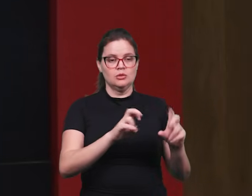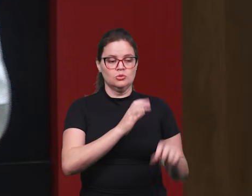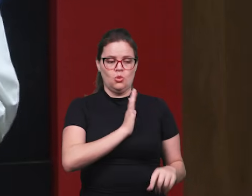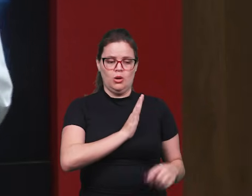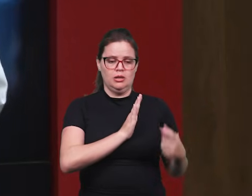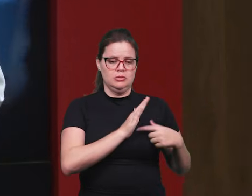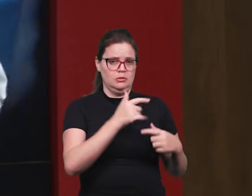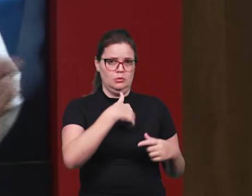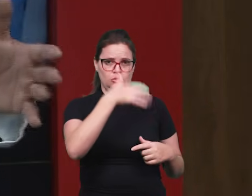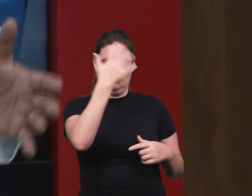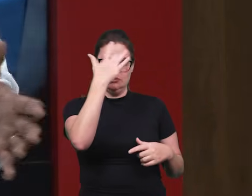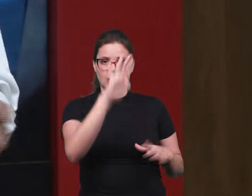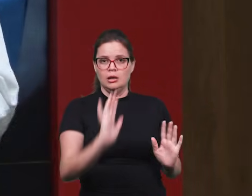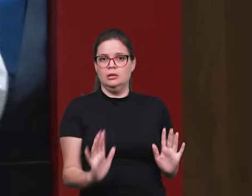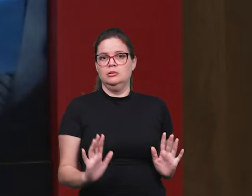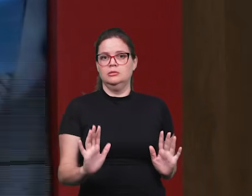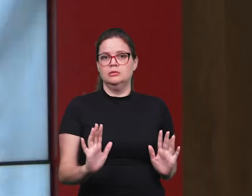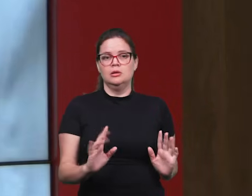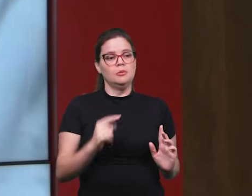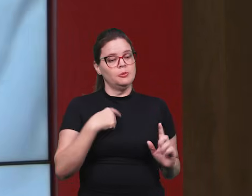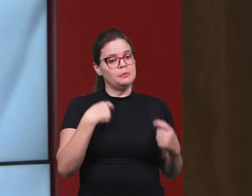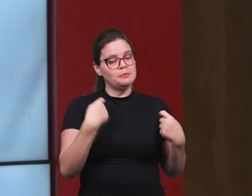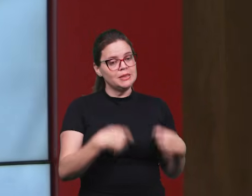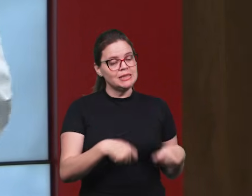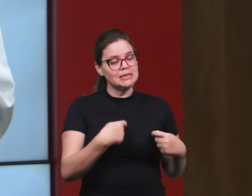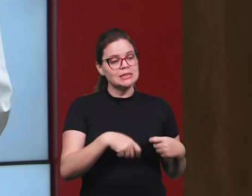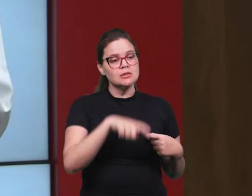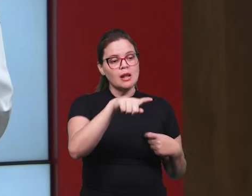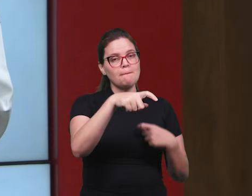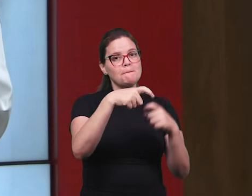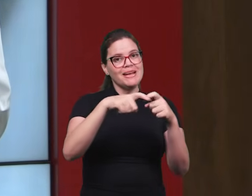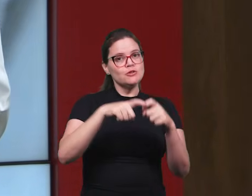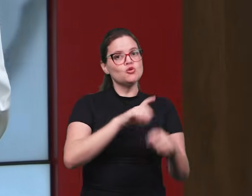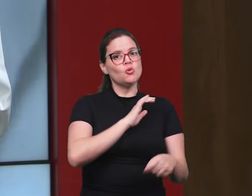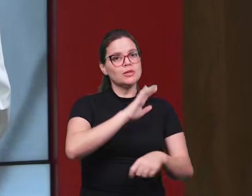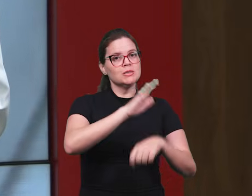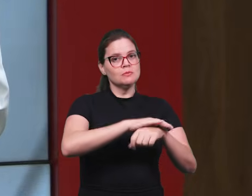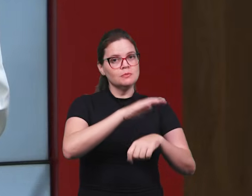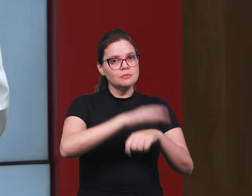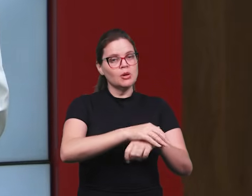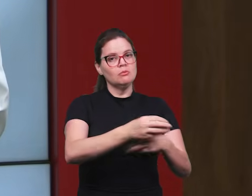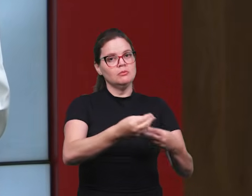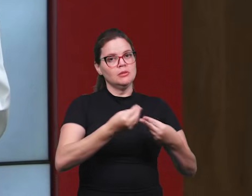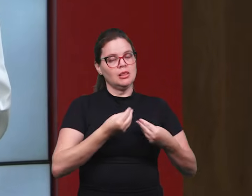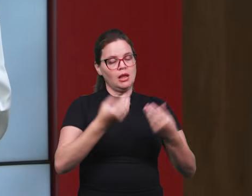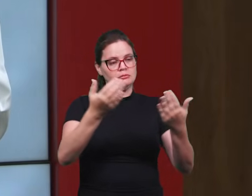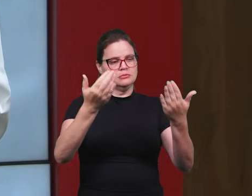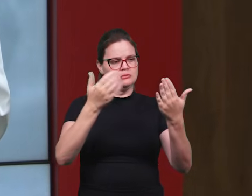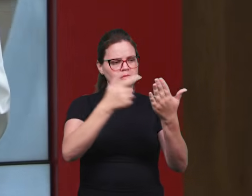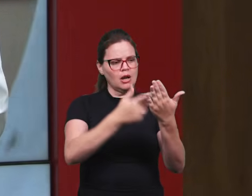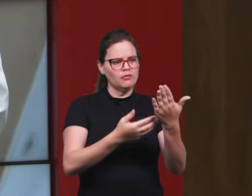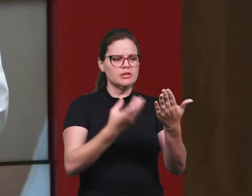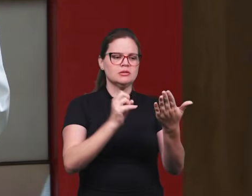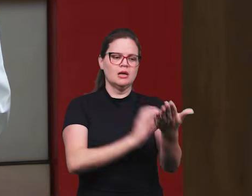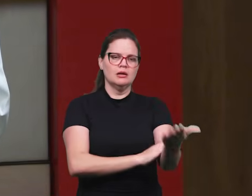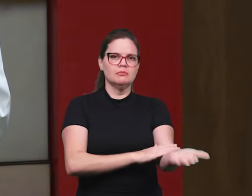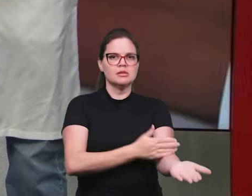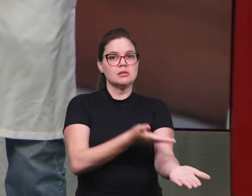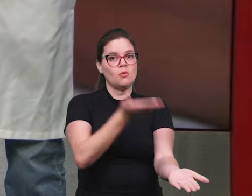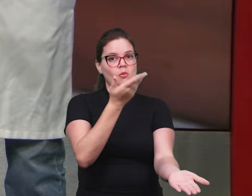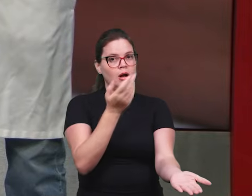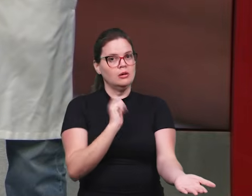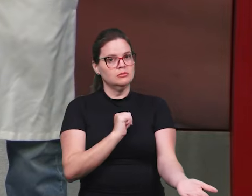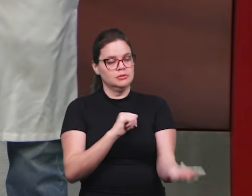cardiologia, porque ali você pode, como eu disse anteriormente, identificar uma hipertensão que não está sendo bem